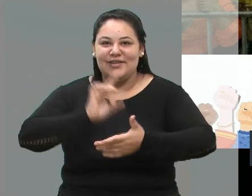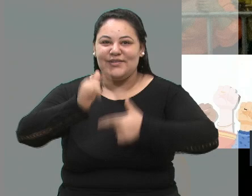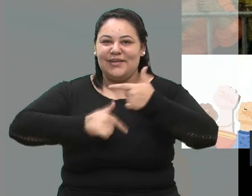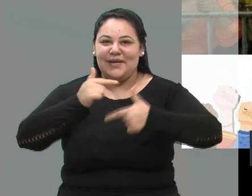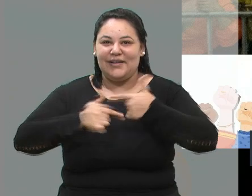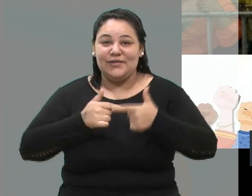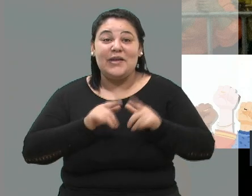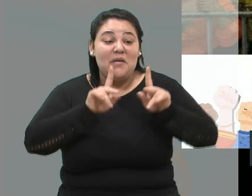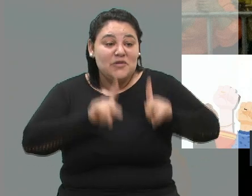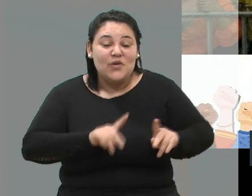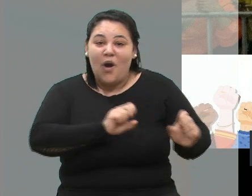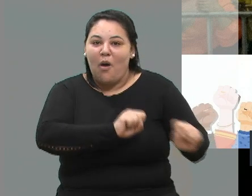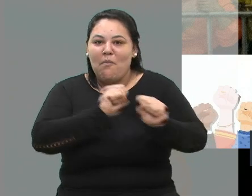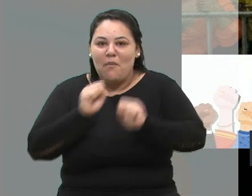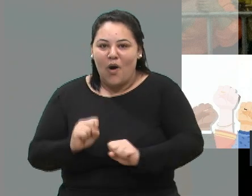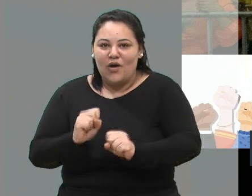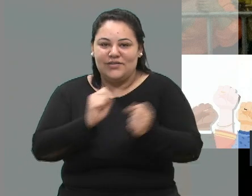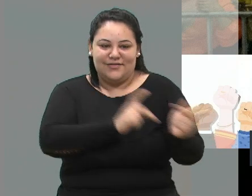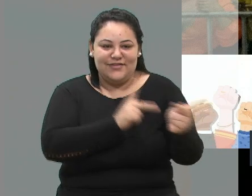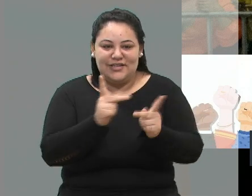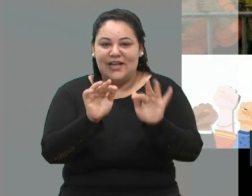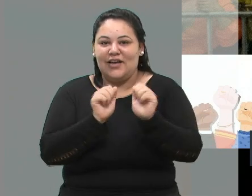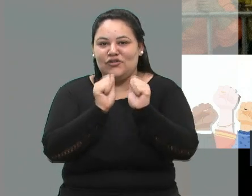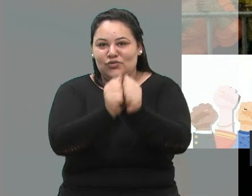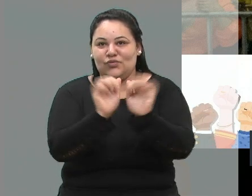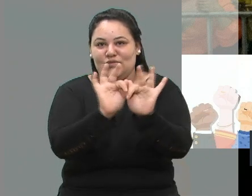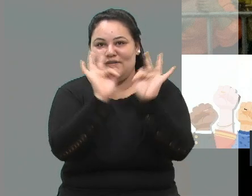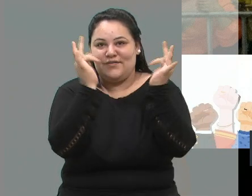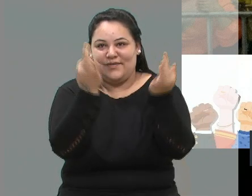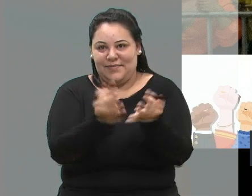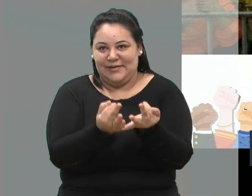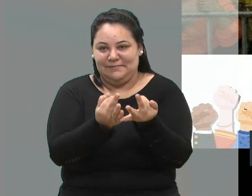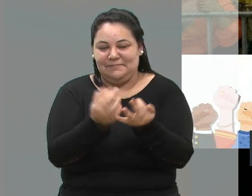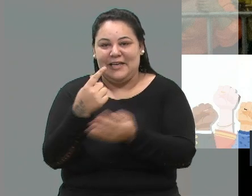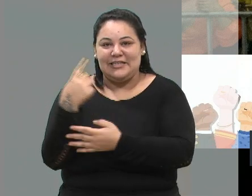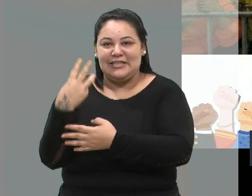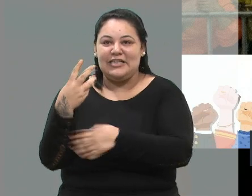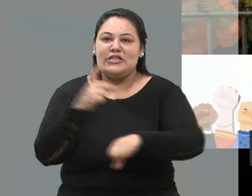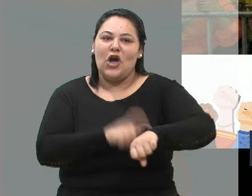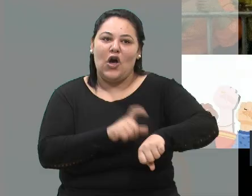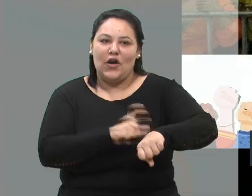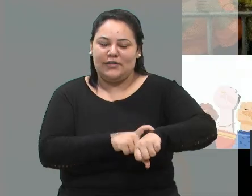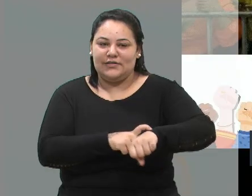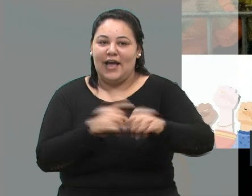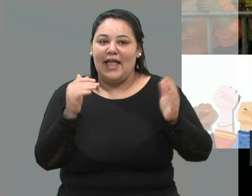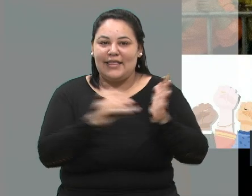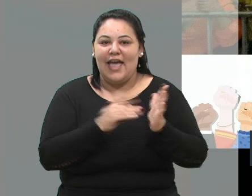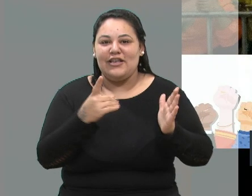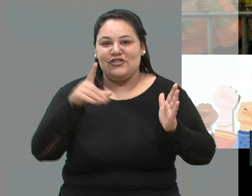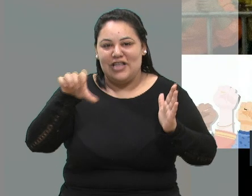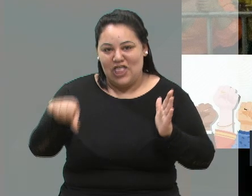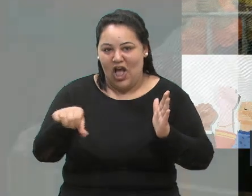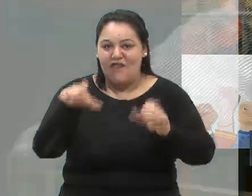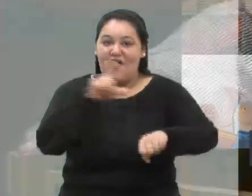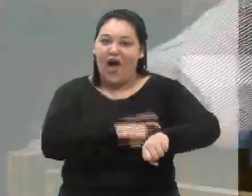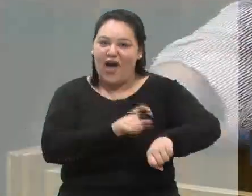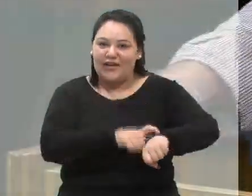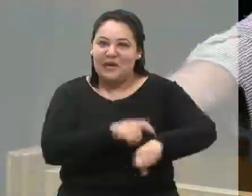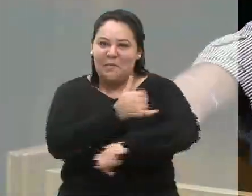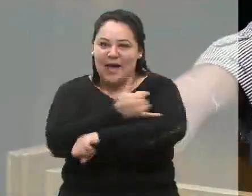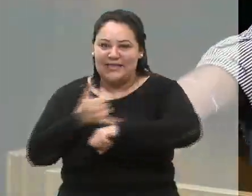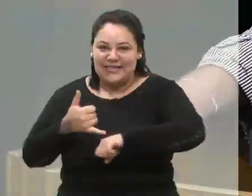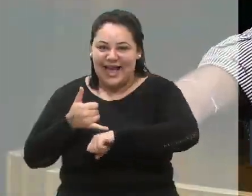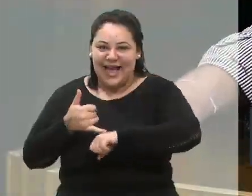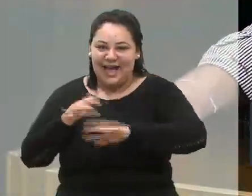também possam ir lá com a família a partir das 13 horas até as 19 horas, passar umas horas de